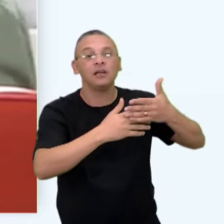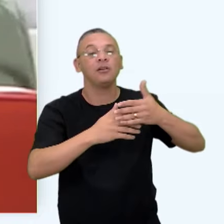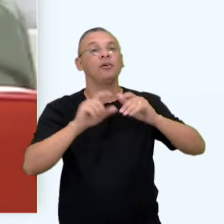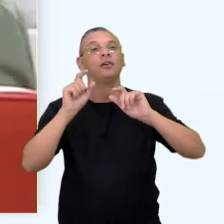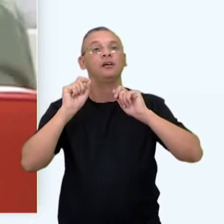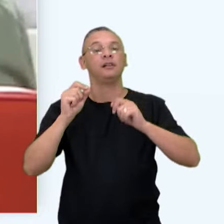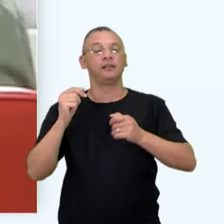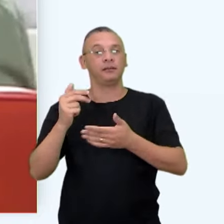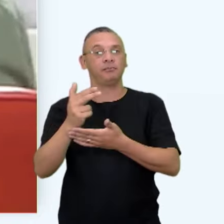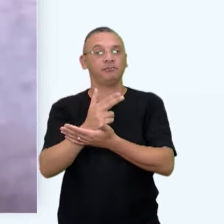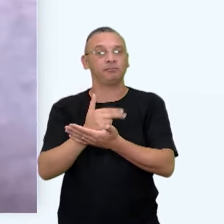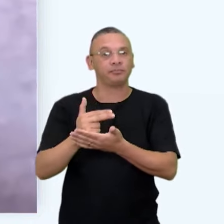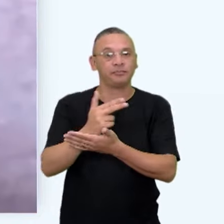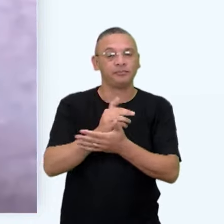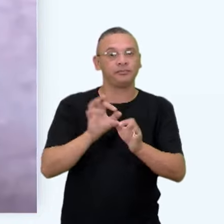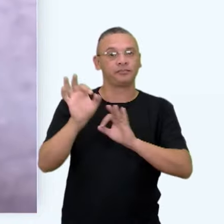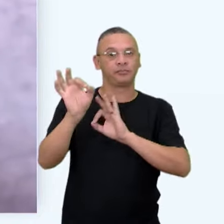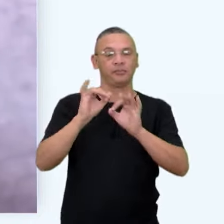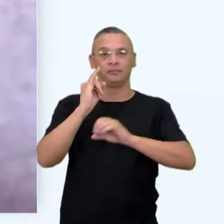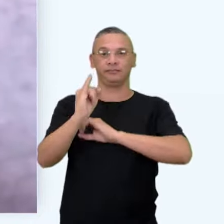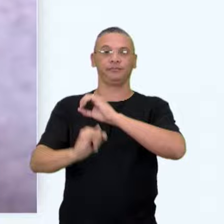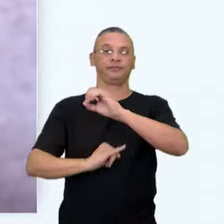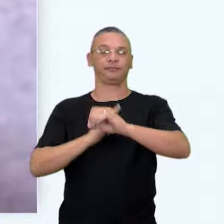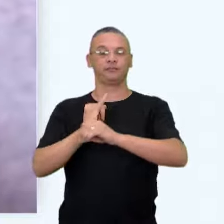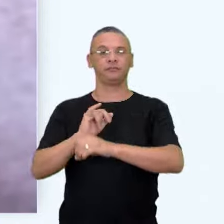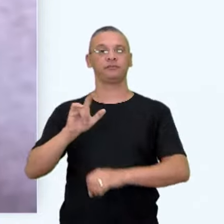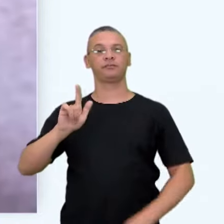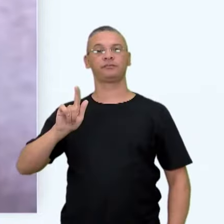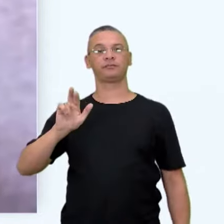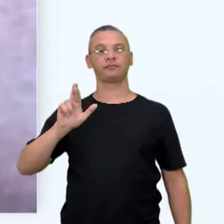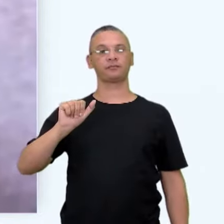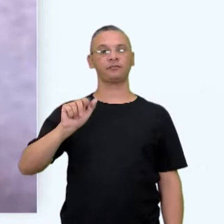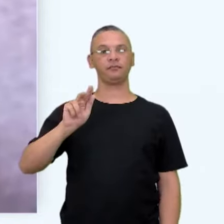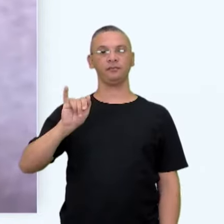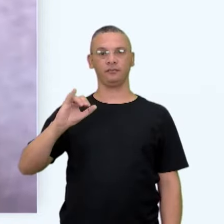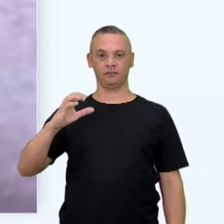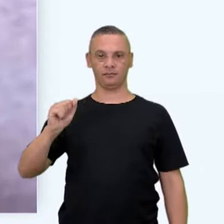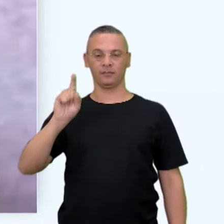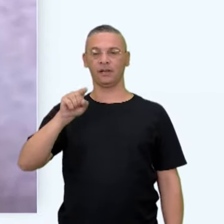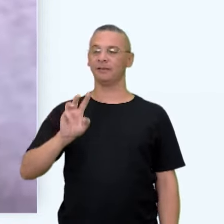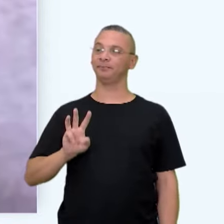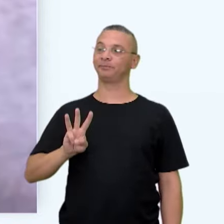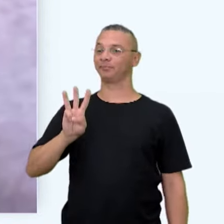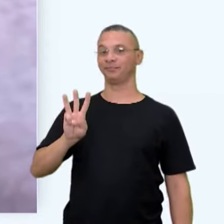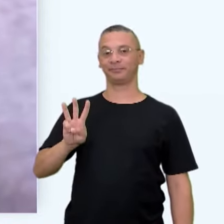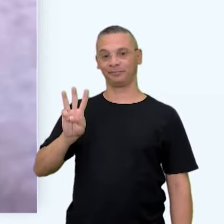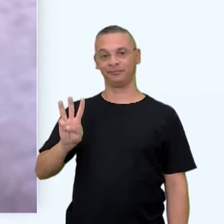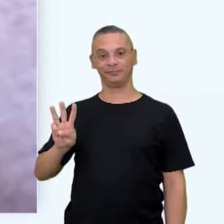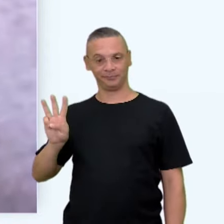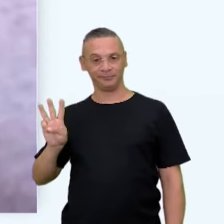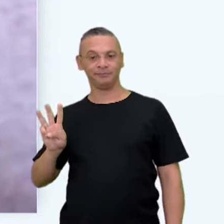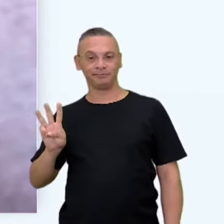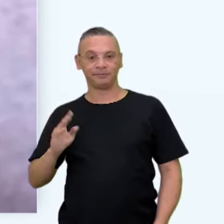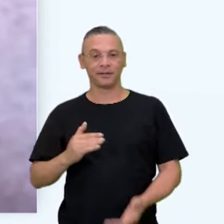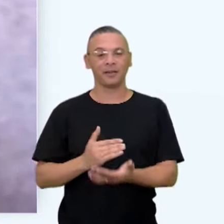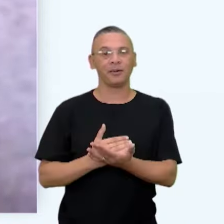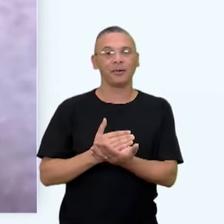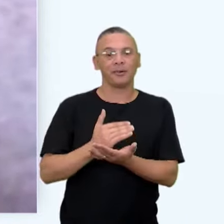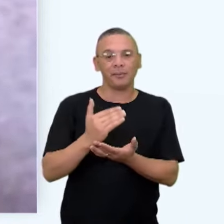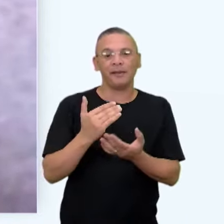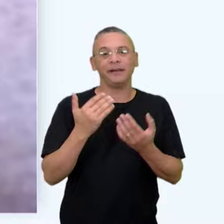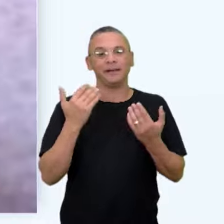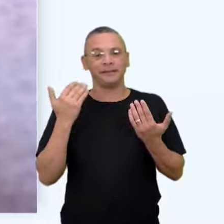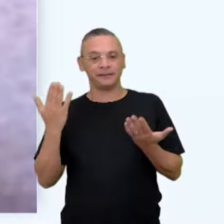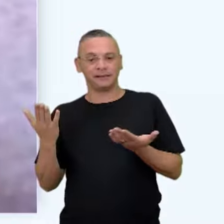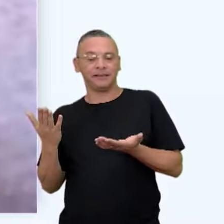gráfica chamada de web, www. Então, com isso, o